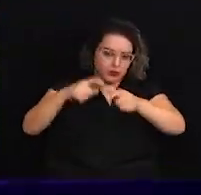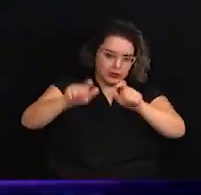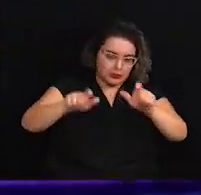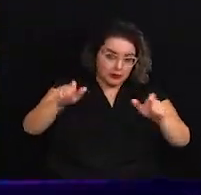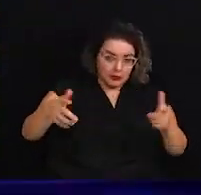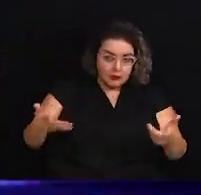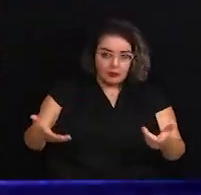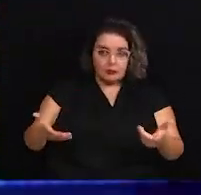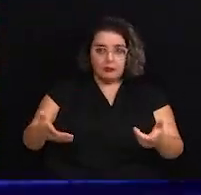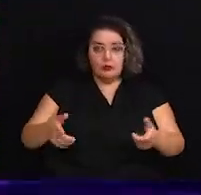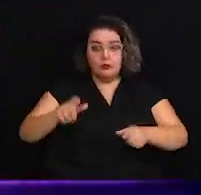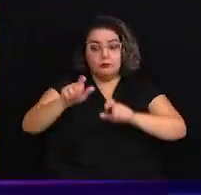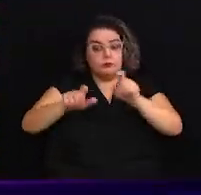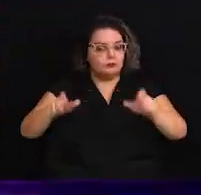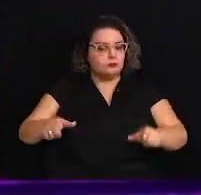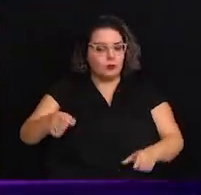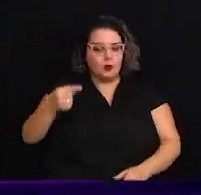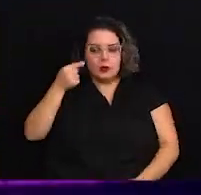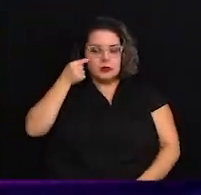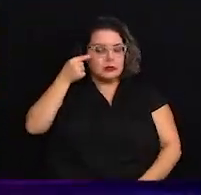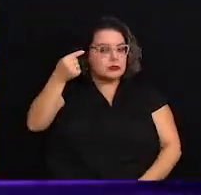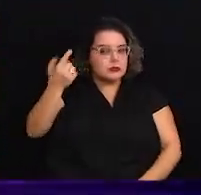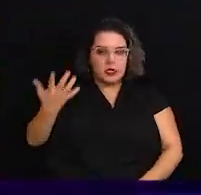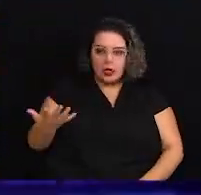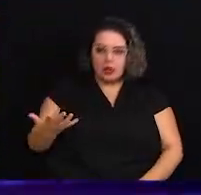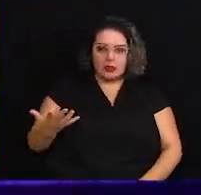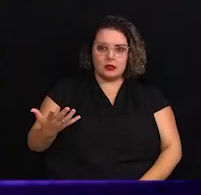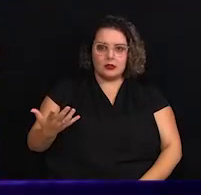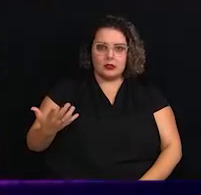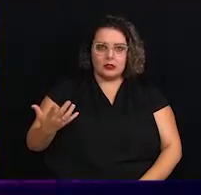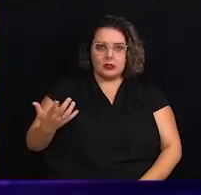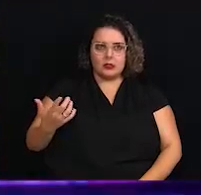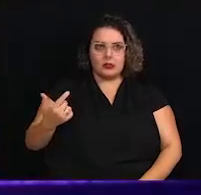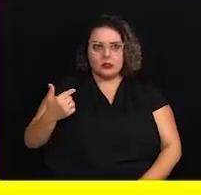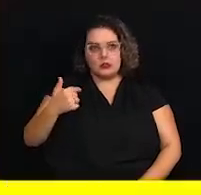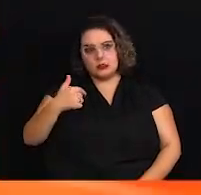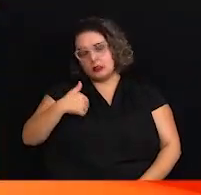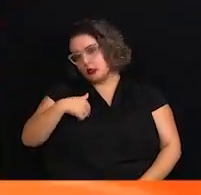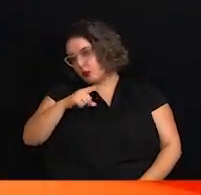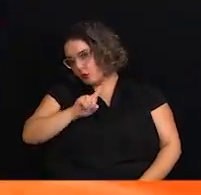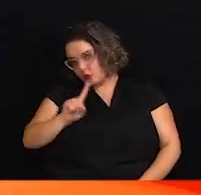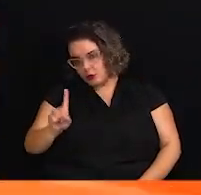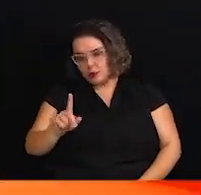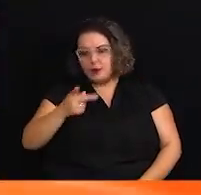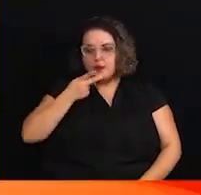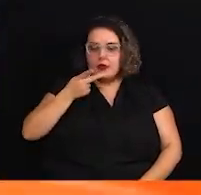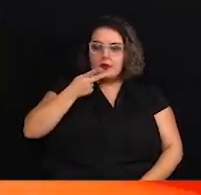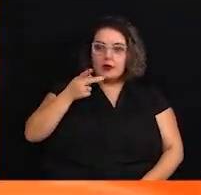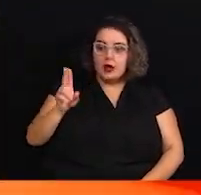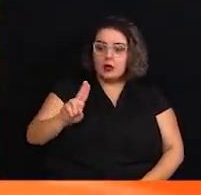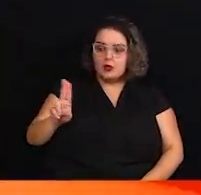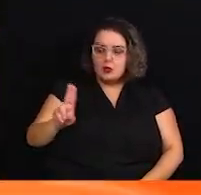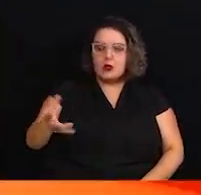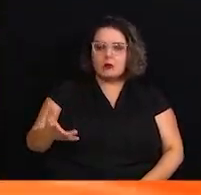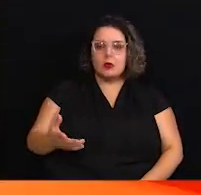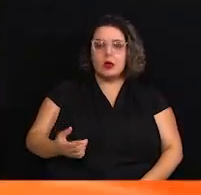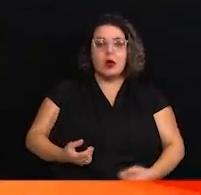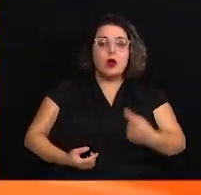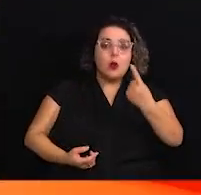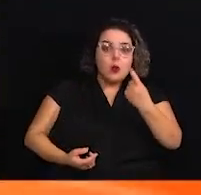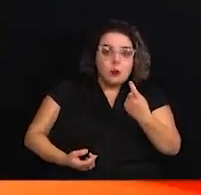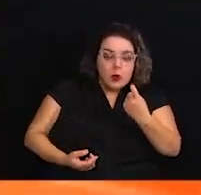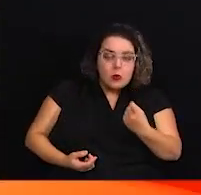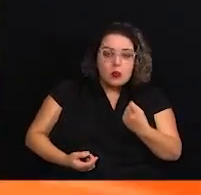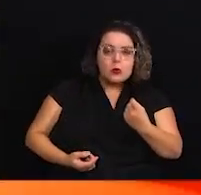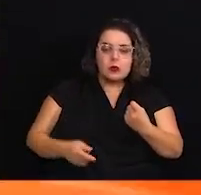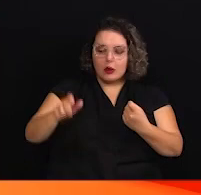outras pessoas, com outras colocações, que eu não cito o nome de ninguém, apenas uma pessoa que eu cito